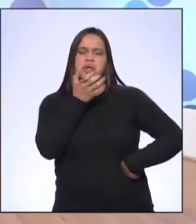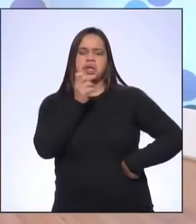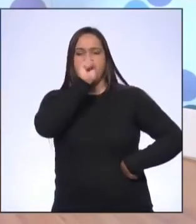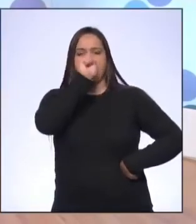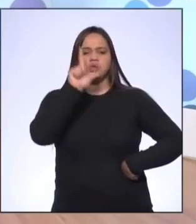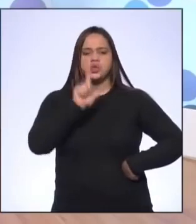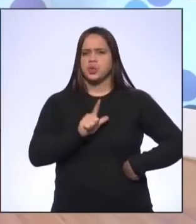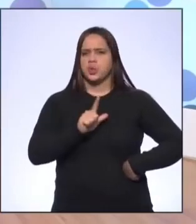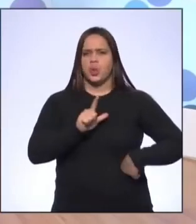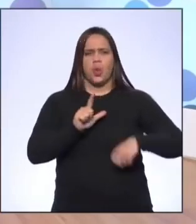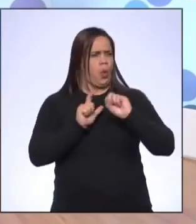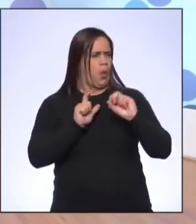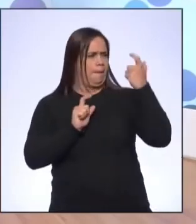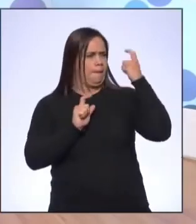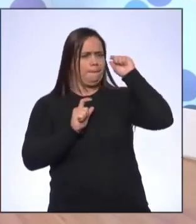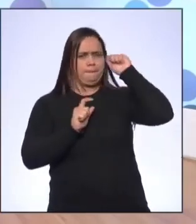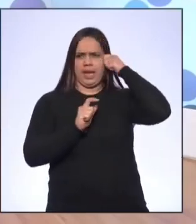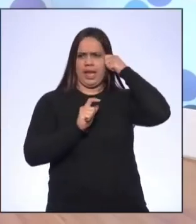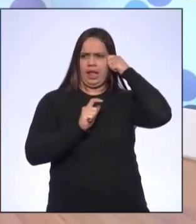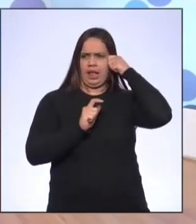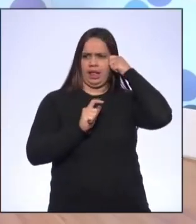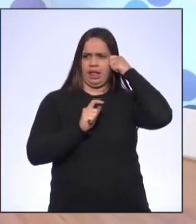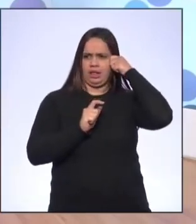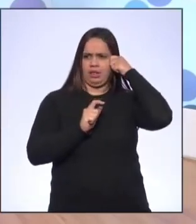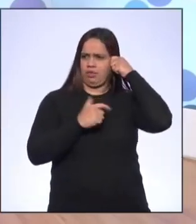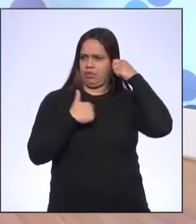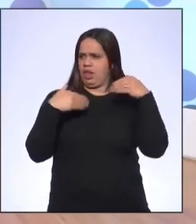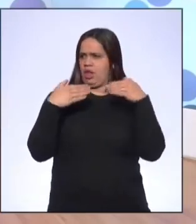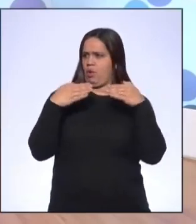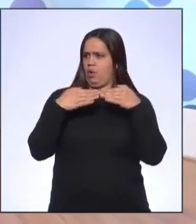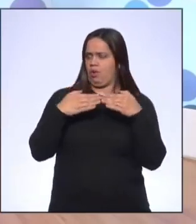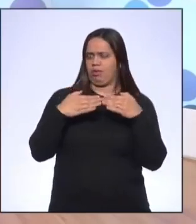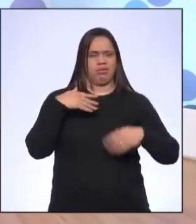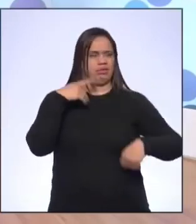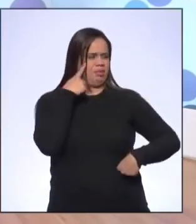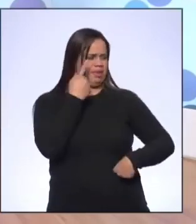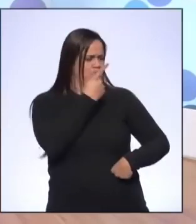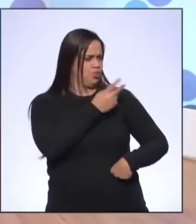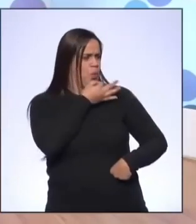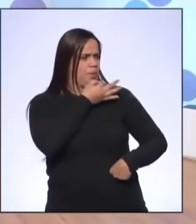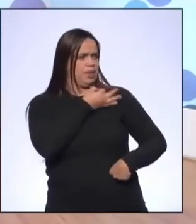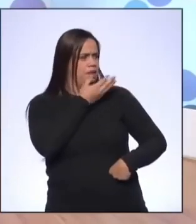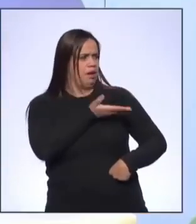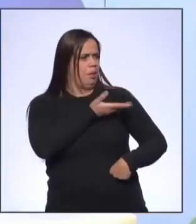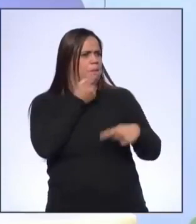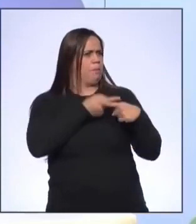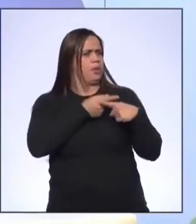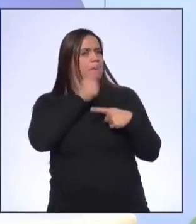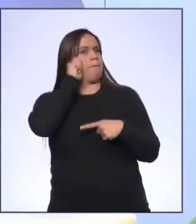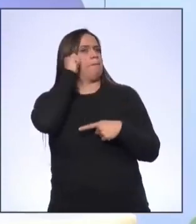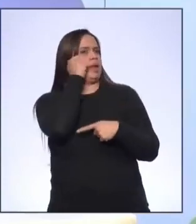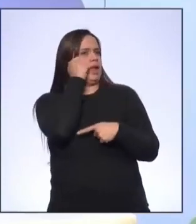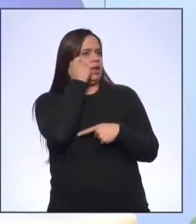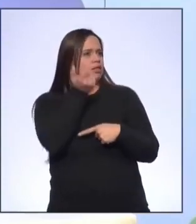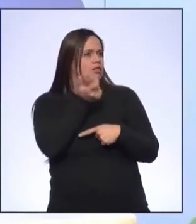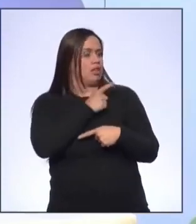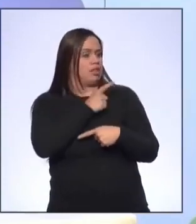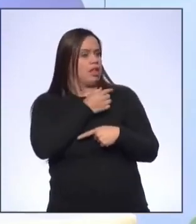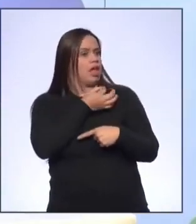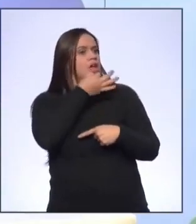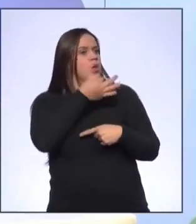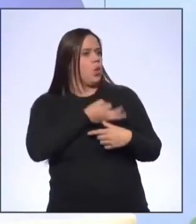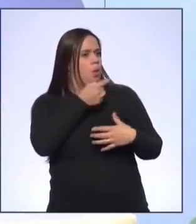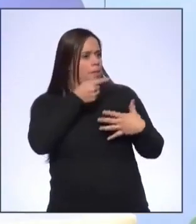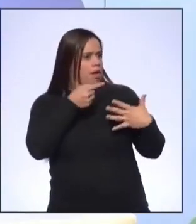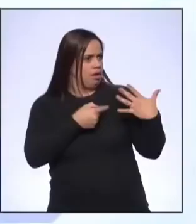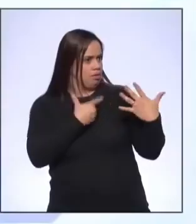todo preto, assim. E Nossa, aí, professor, concorda? Todo preto? Mas bacana? essa é a sua opinião. Por que preto? Você tem algum argumento? Essa é a sua opinião.